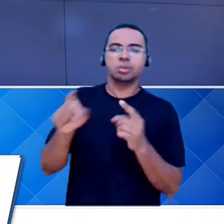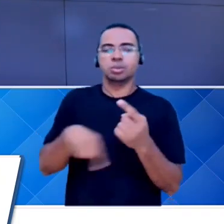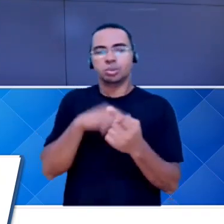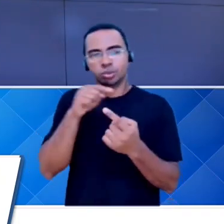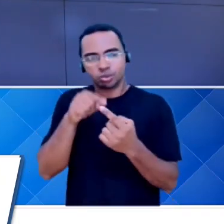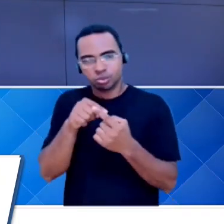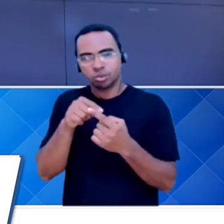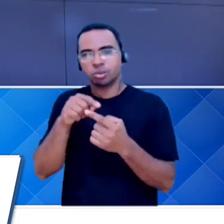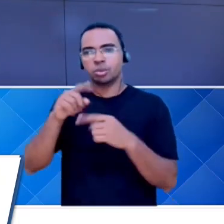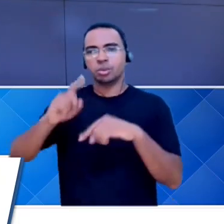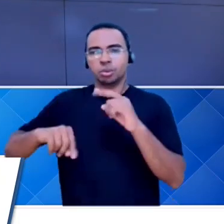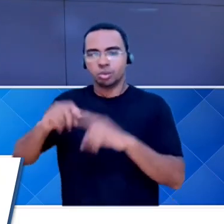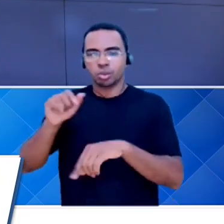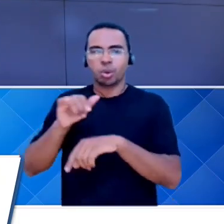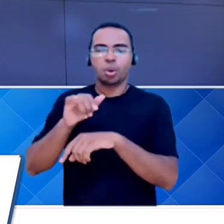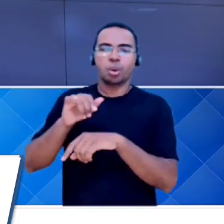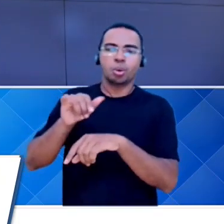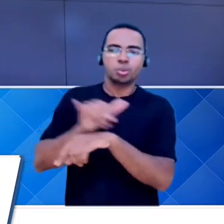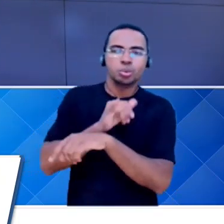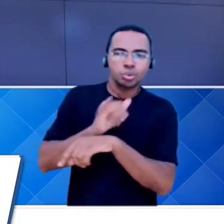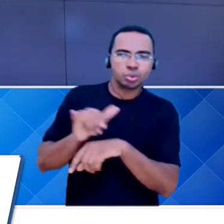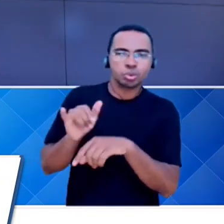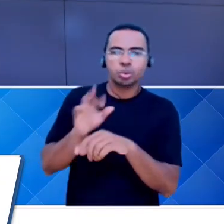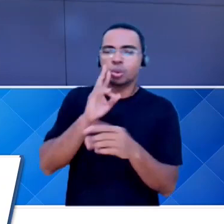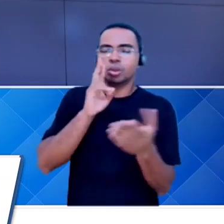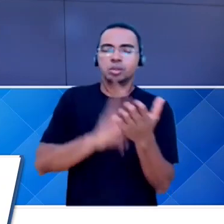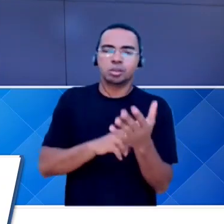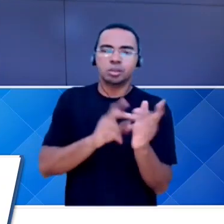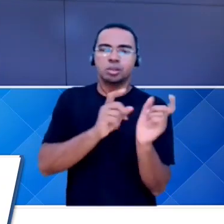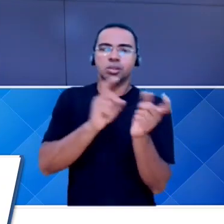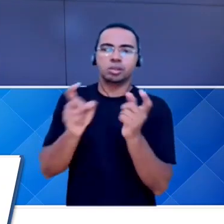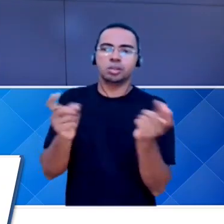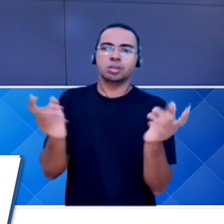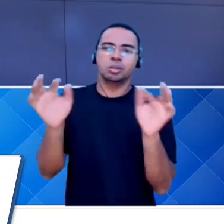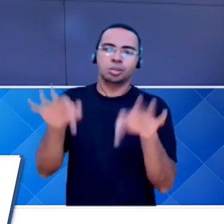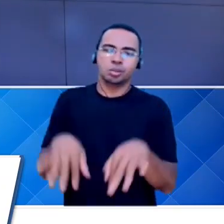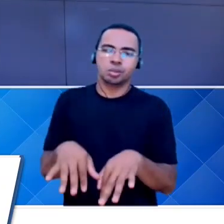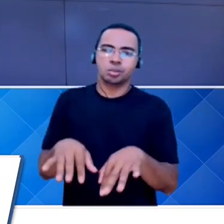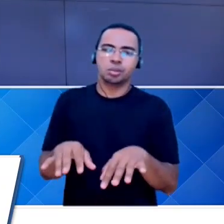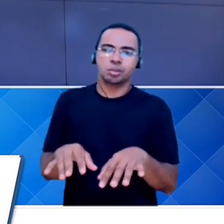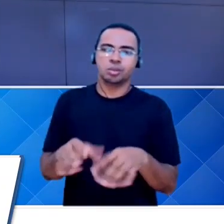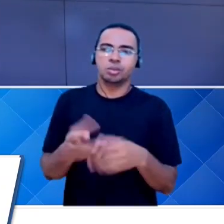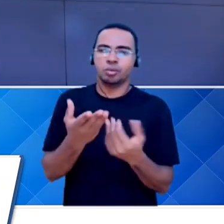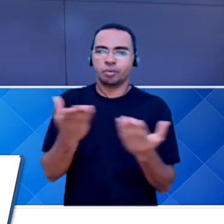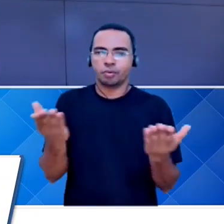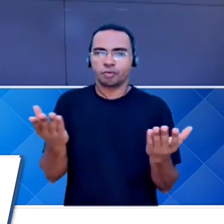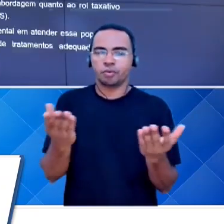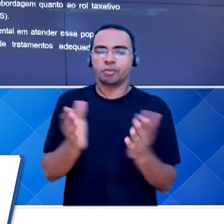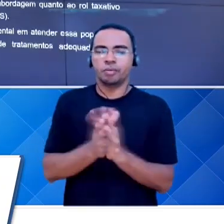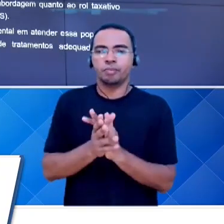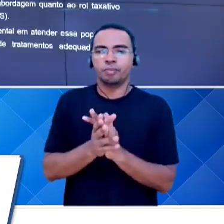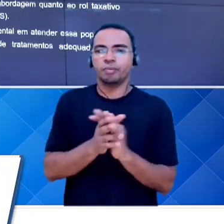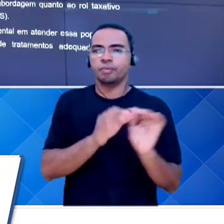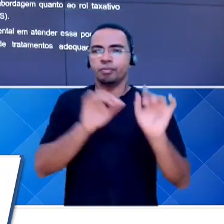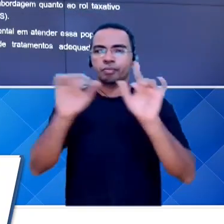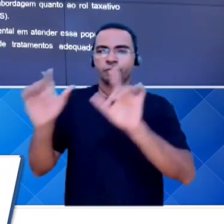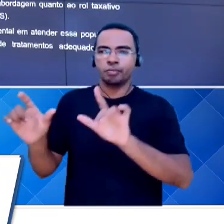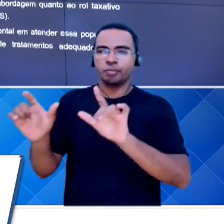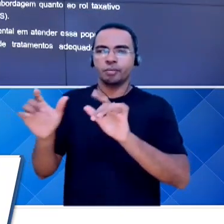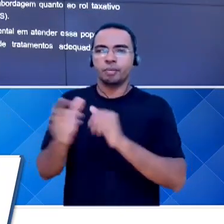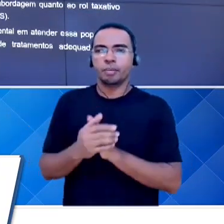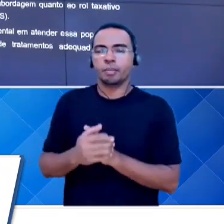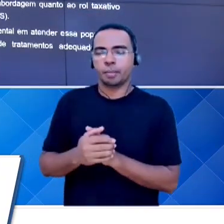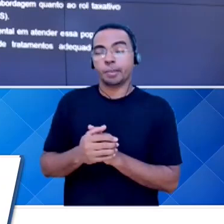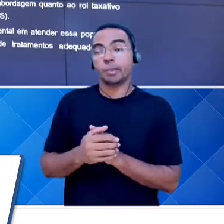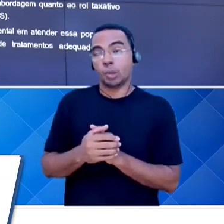o método, os resultados e discussão, e, por fim, as considerações finais. Próximo slide. Com